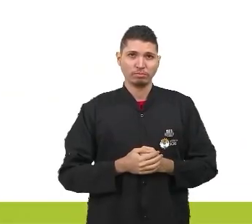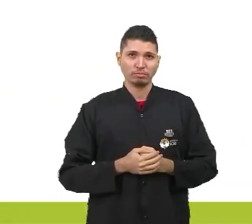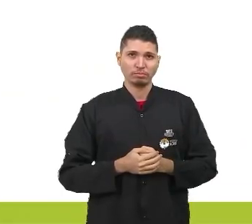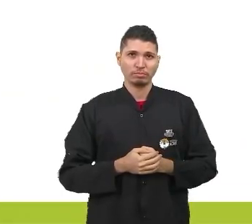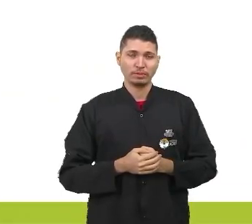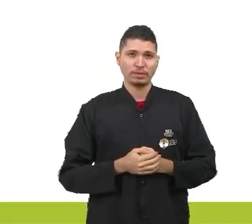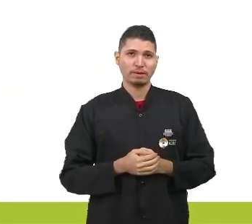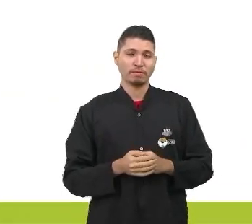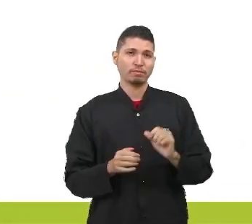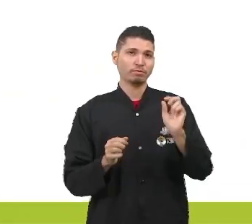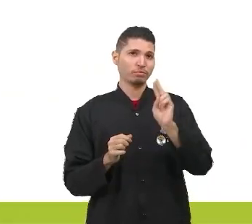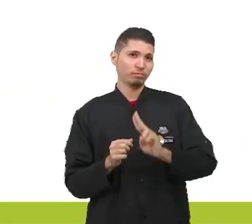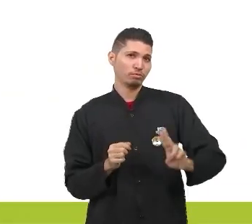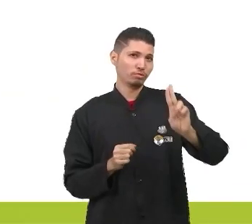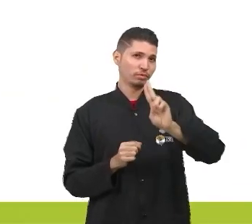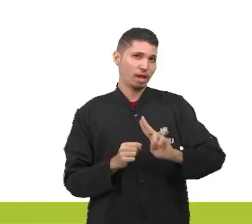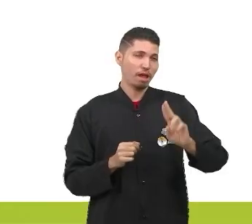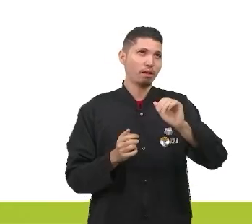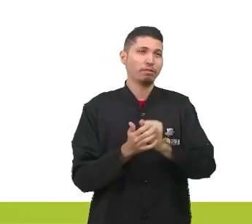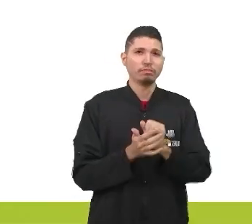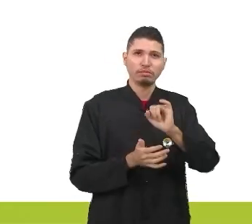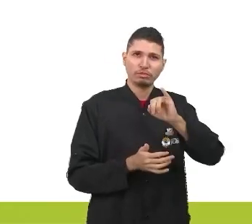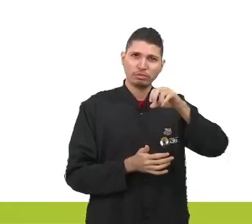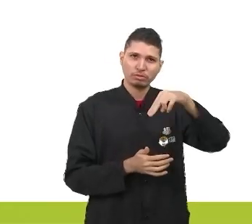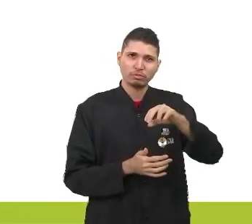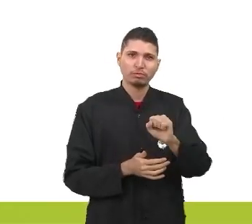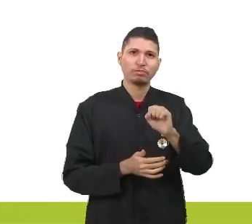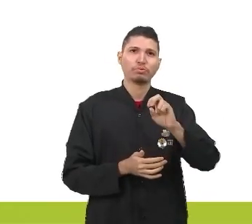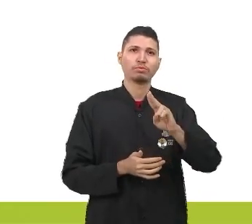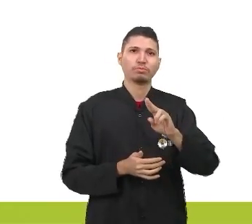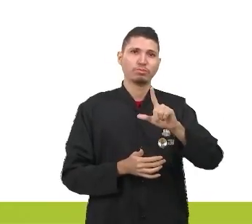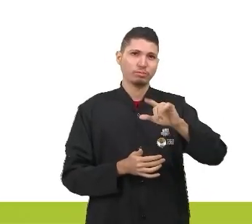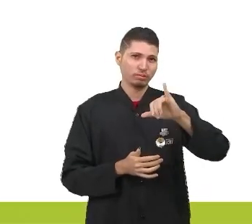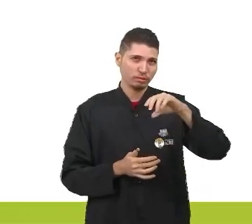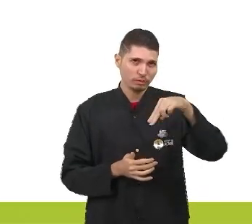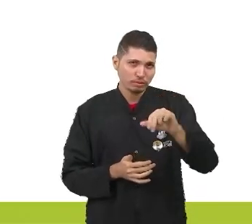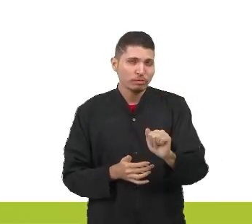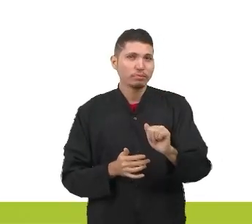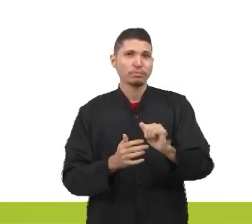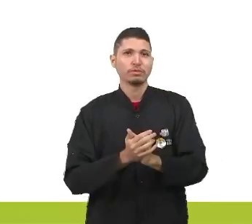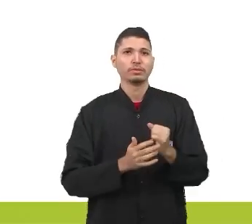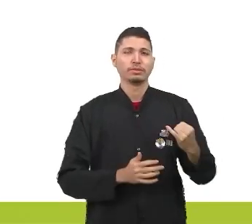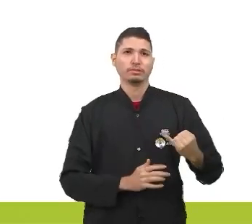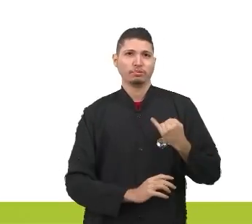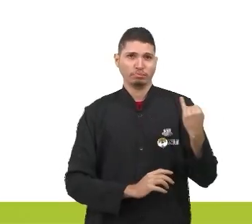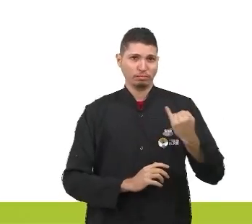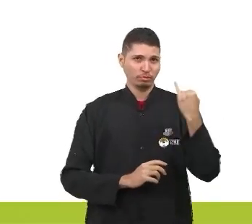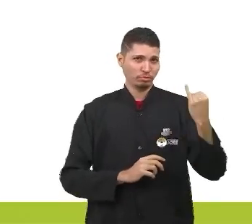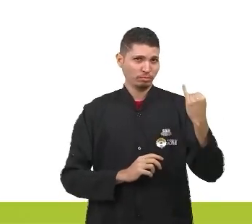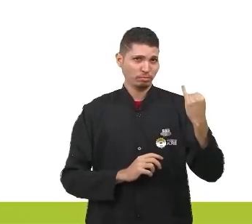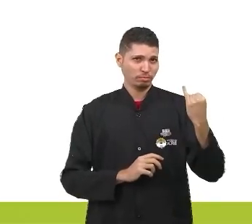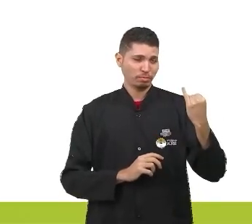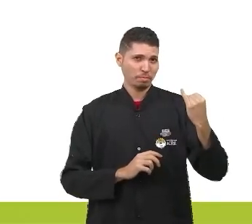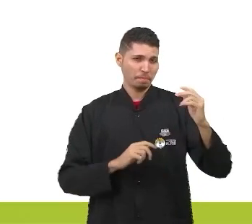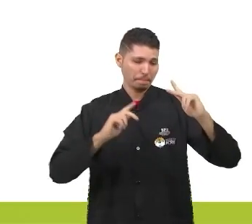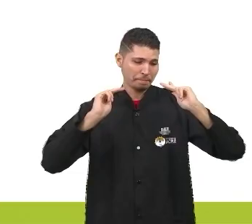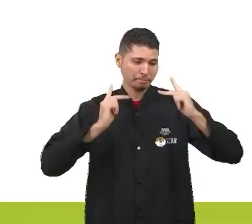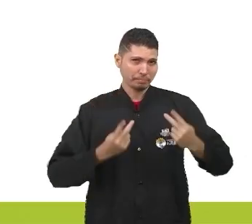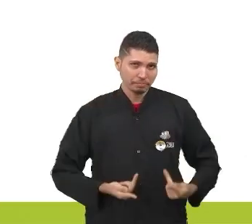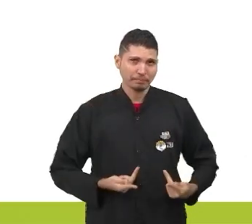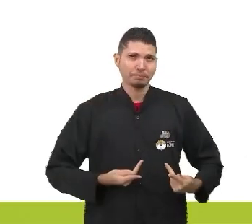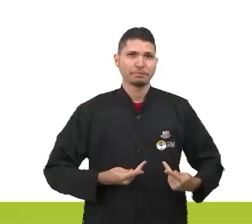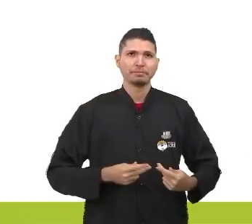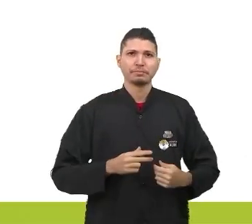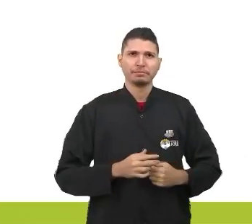hormônios, por exemplo, de insulina, isso é ou foi bastante importante para a espécie humana. Ok? Vamos